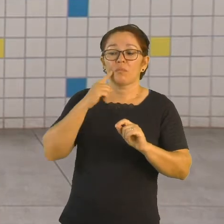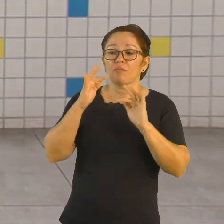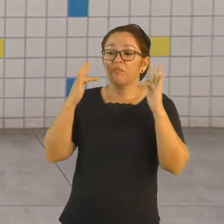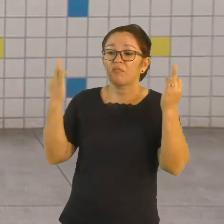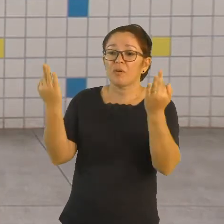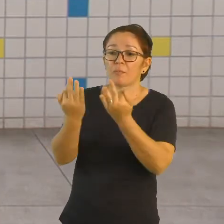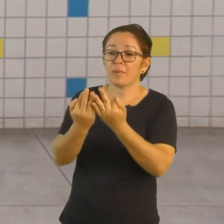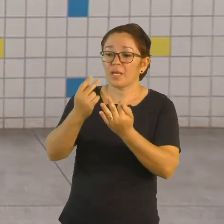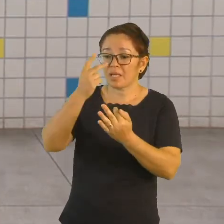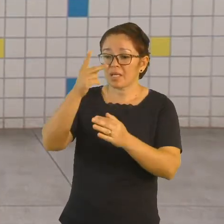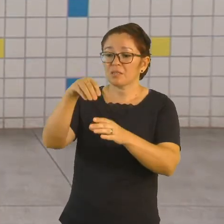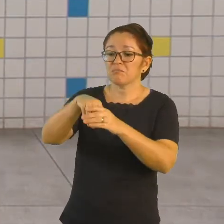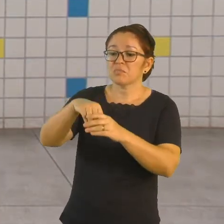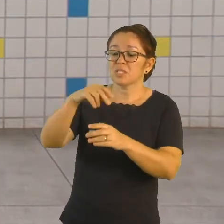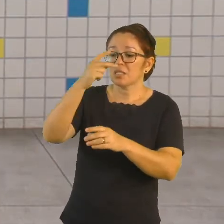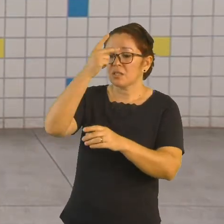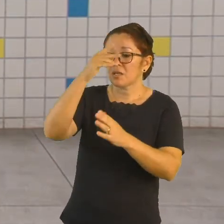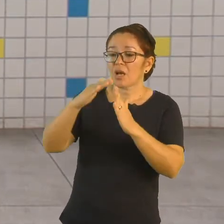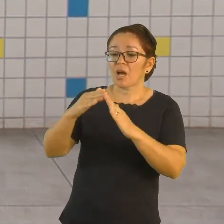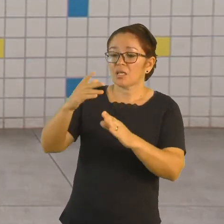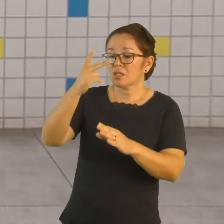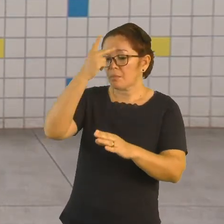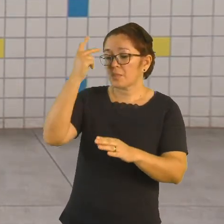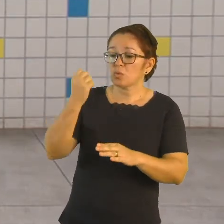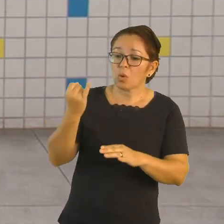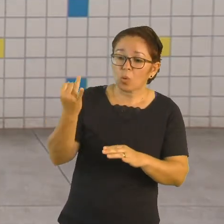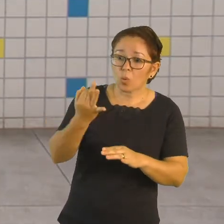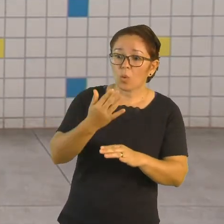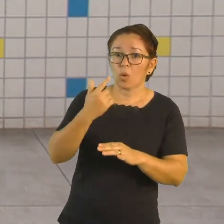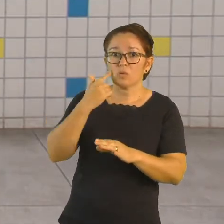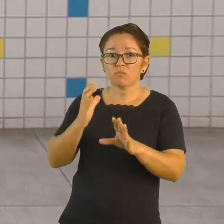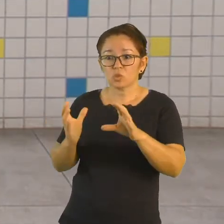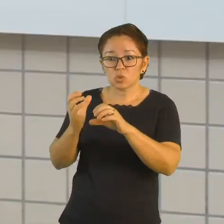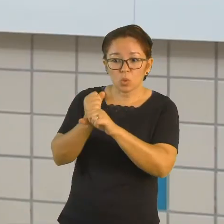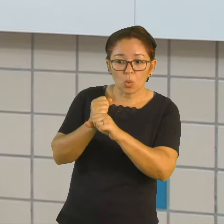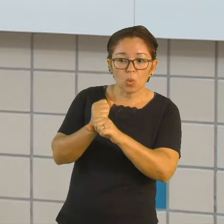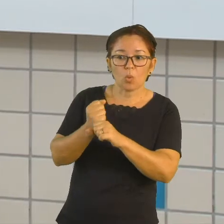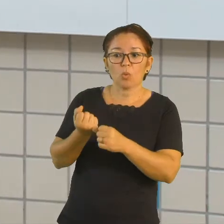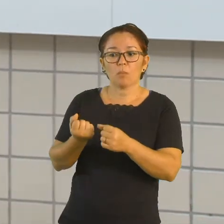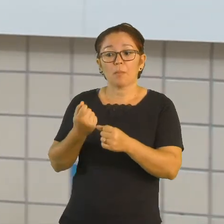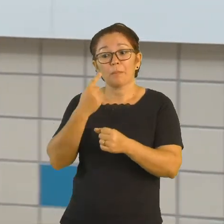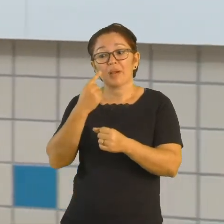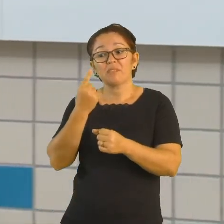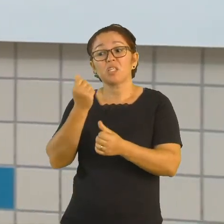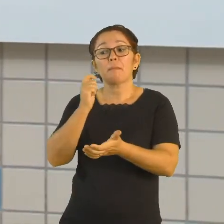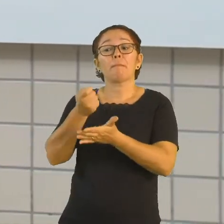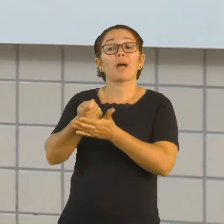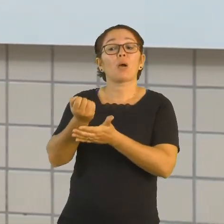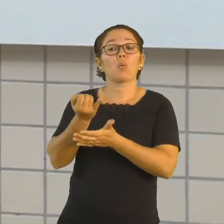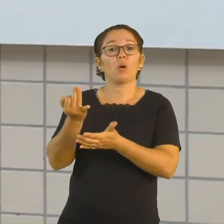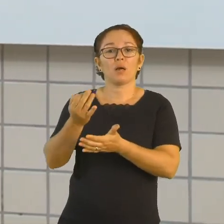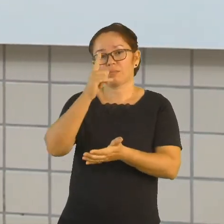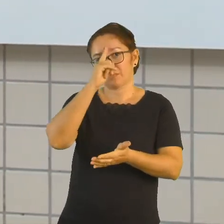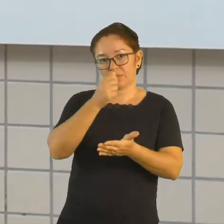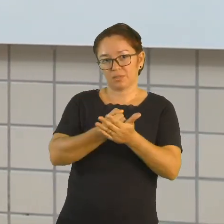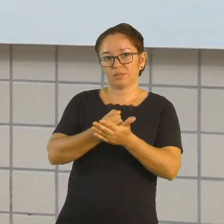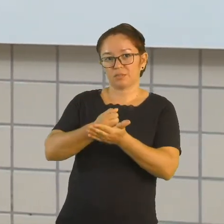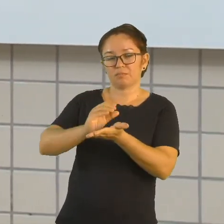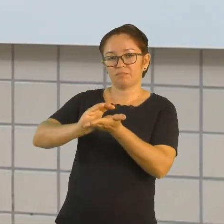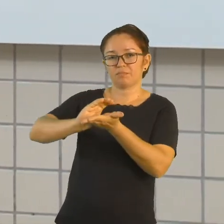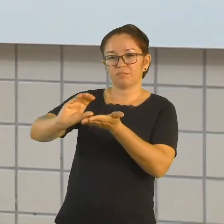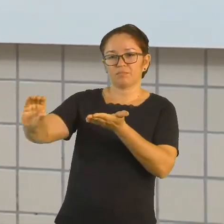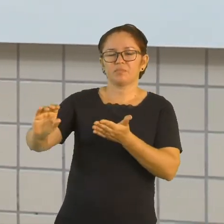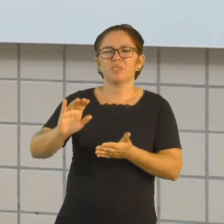o que é a deficiência física, a deficiência mental, mas a deficiência intelectual eu preciso